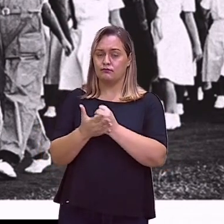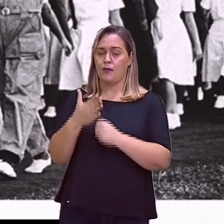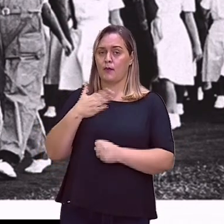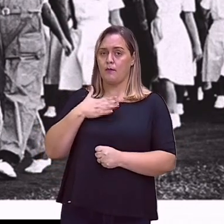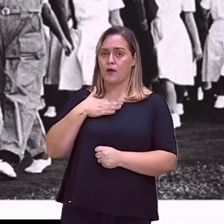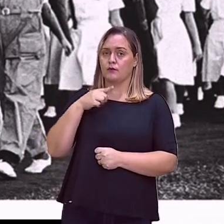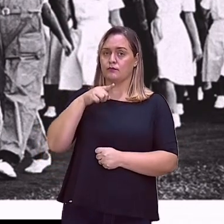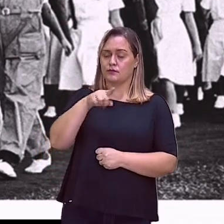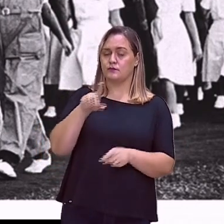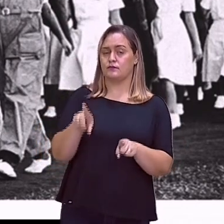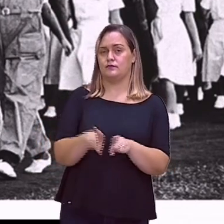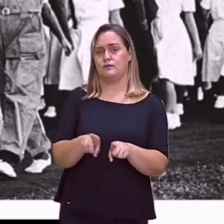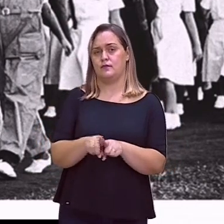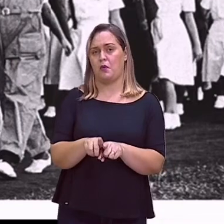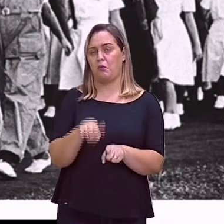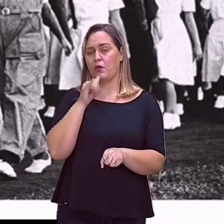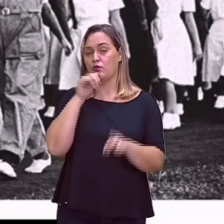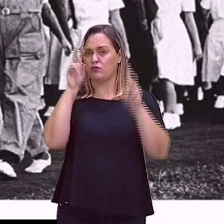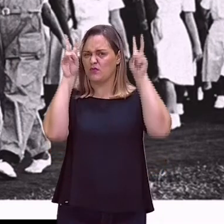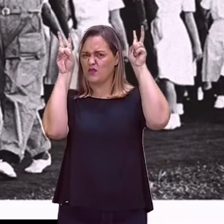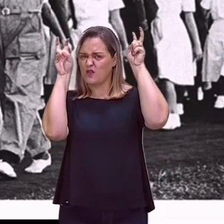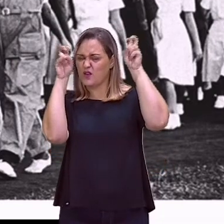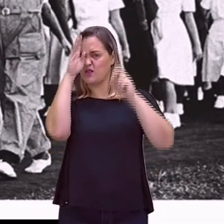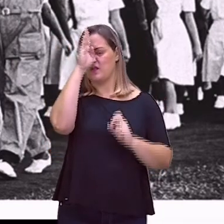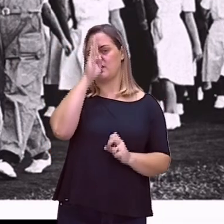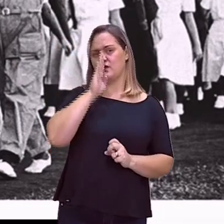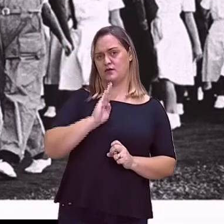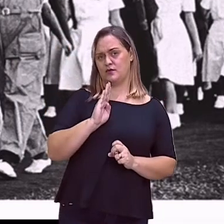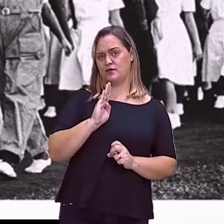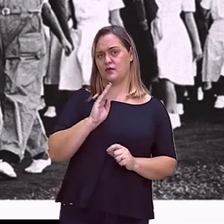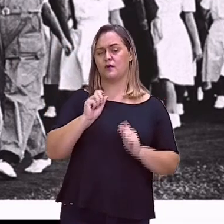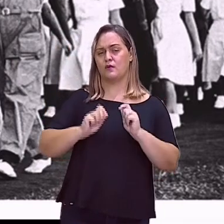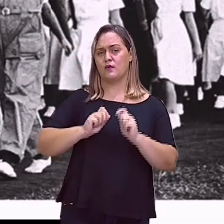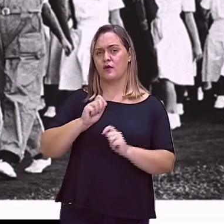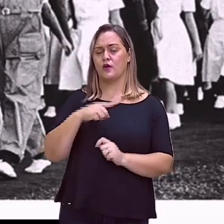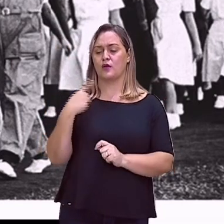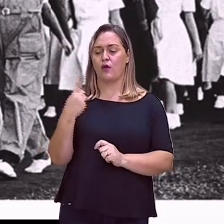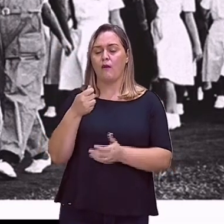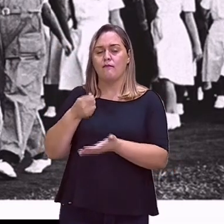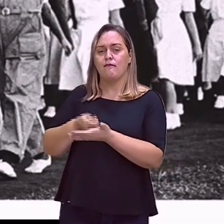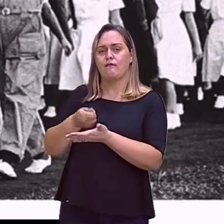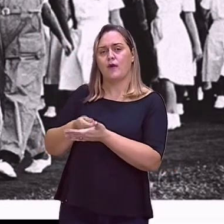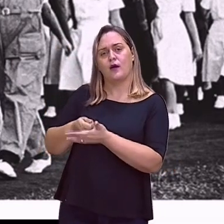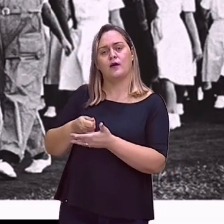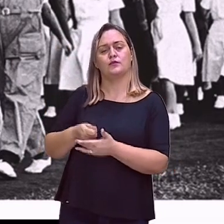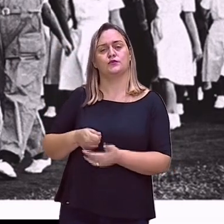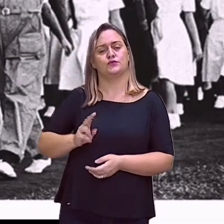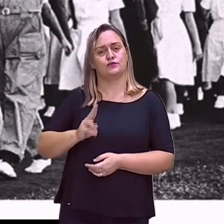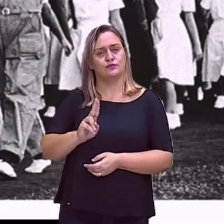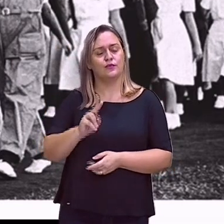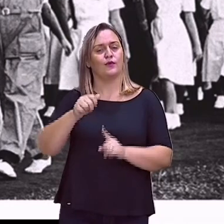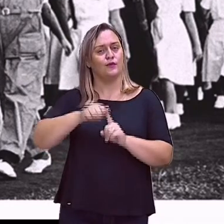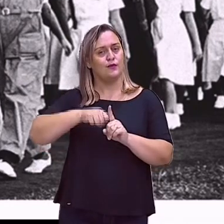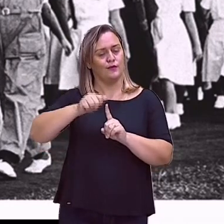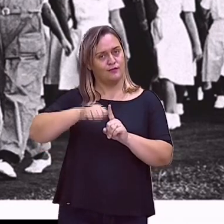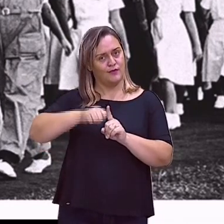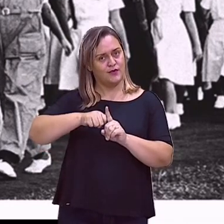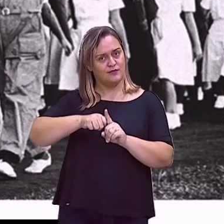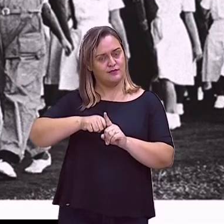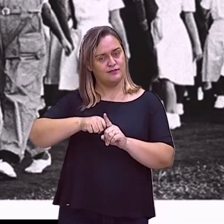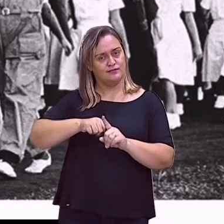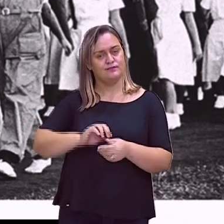chamados serviços gratuitos, que na verdade é o dinheiro dos nossos impostos. Na próxima aula, vamos ver